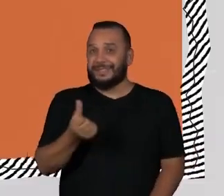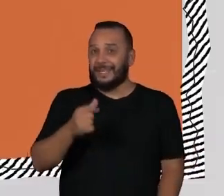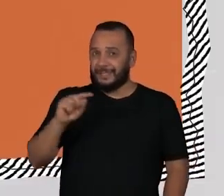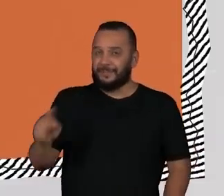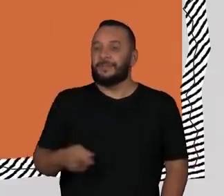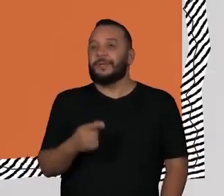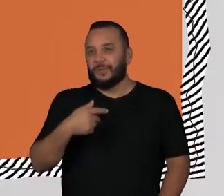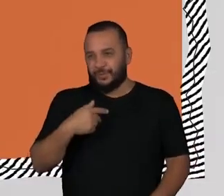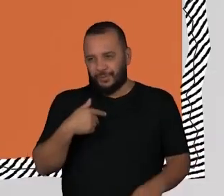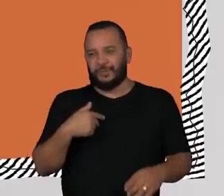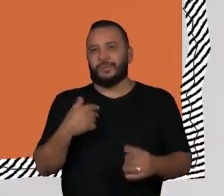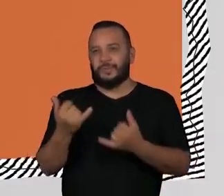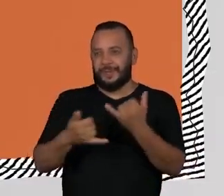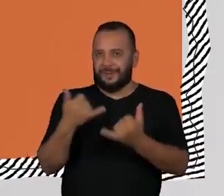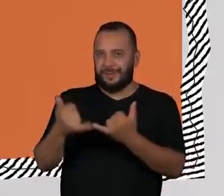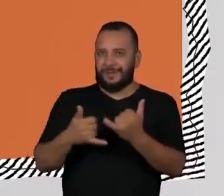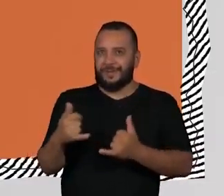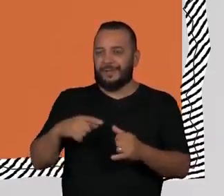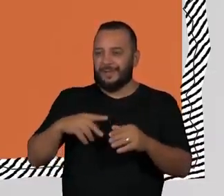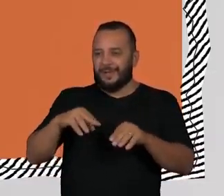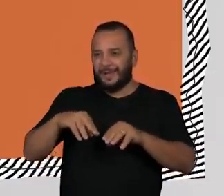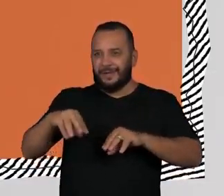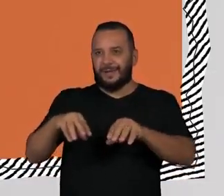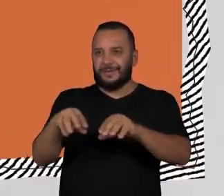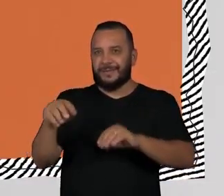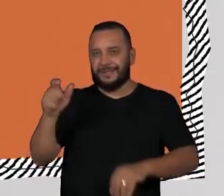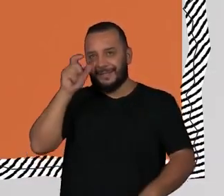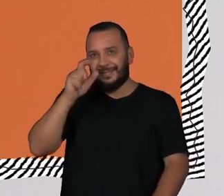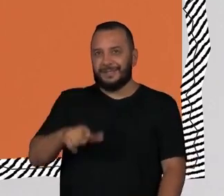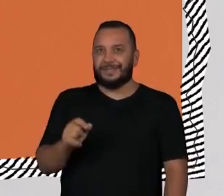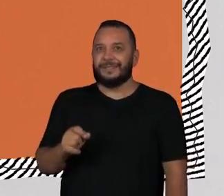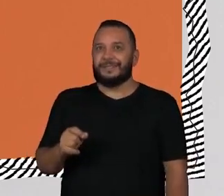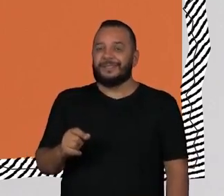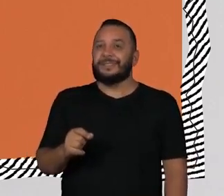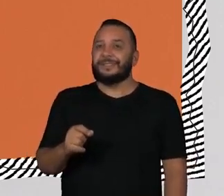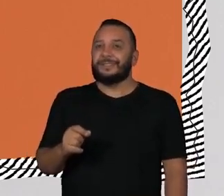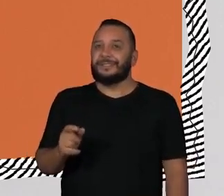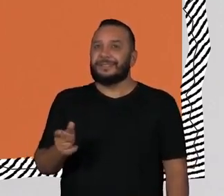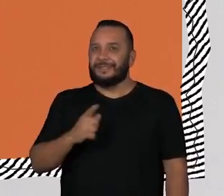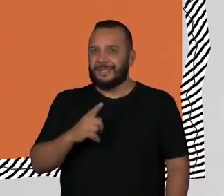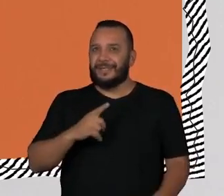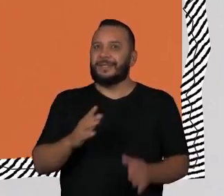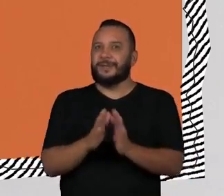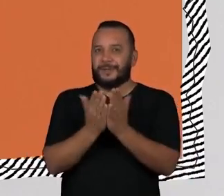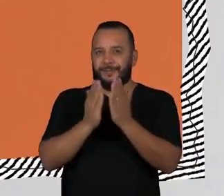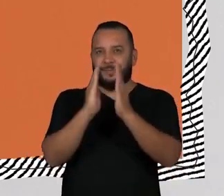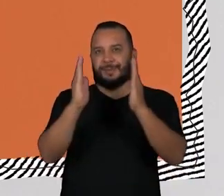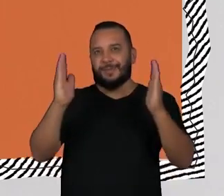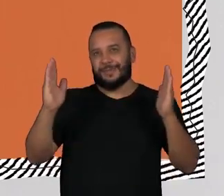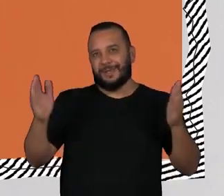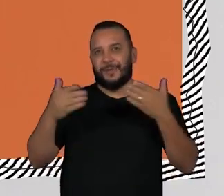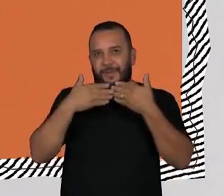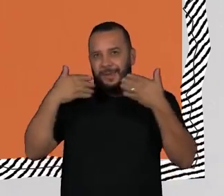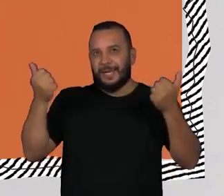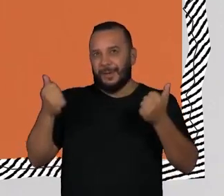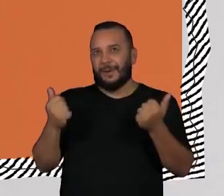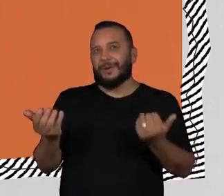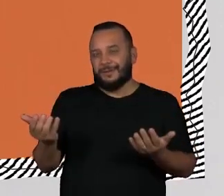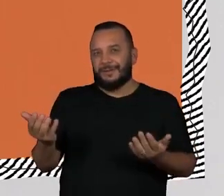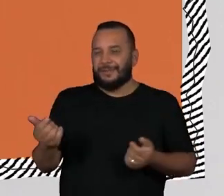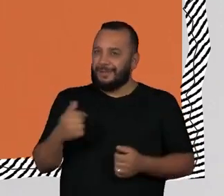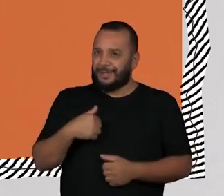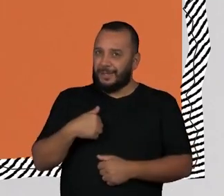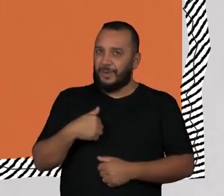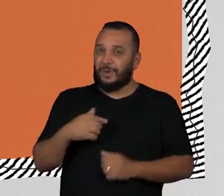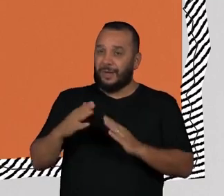quebra cabeças coisa muito interessante tem a melhor parte da minha biblioteca note bem eu não tenho uma